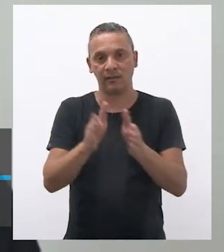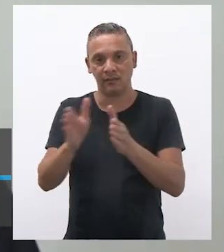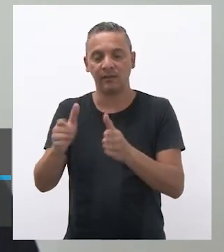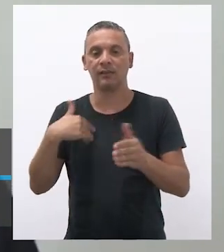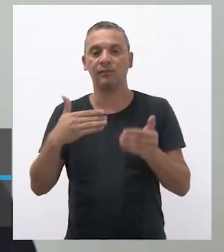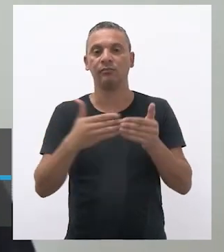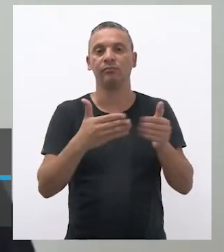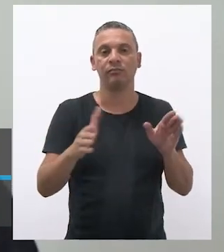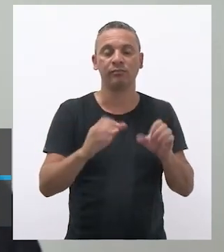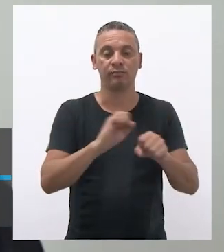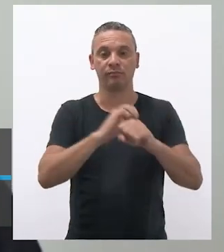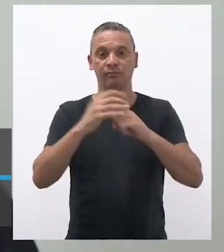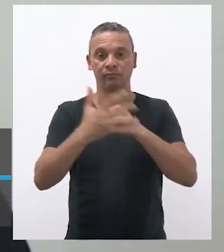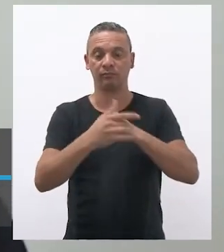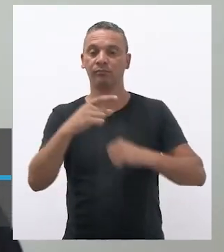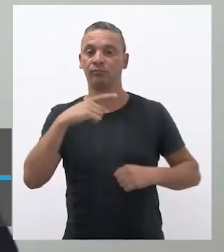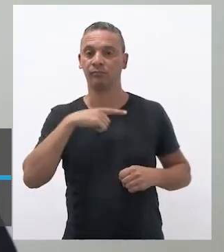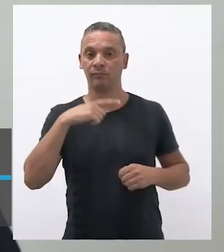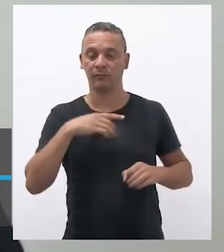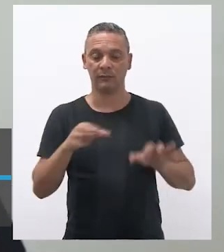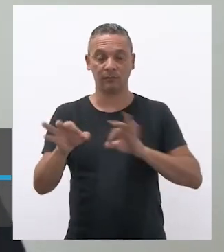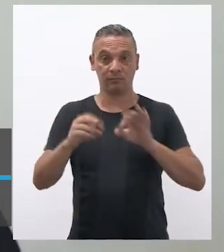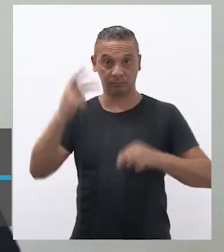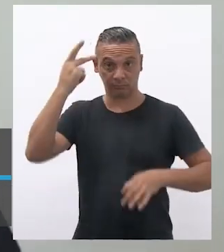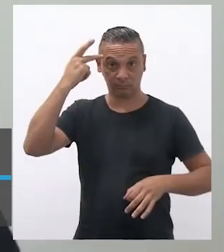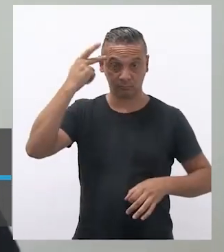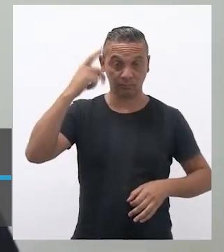causa da Covid-19 do Plano São Paulo,